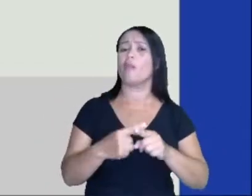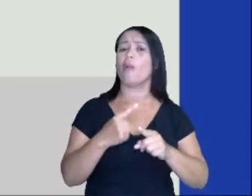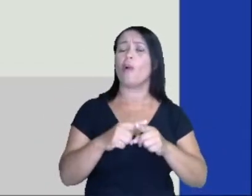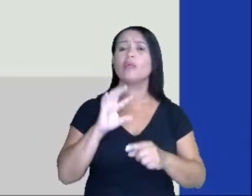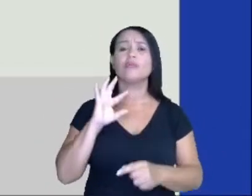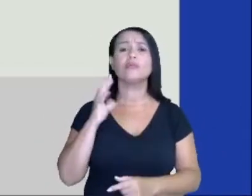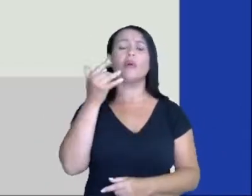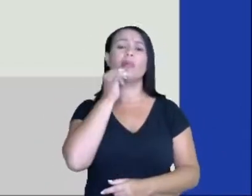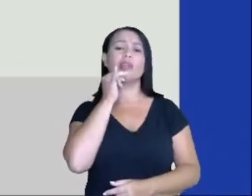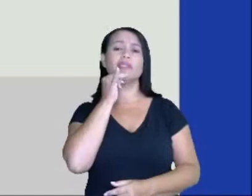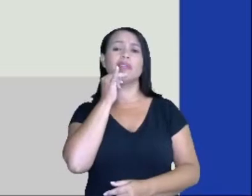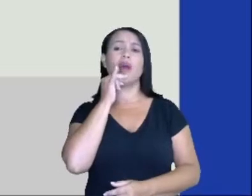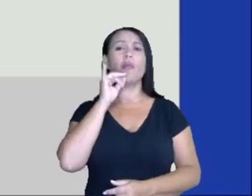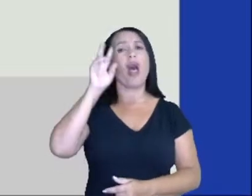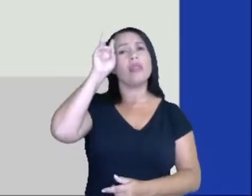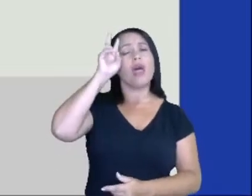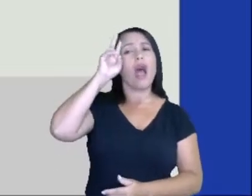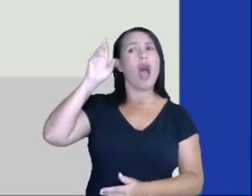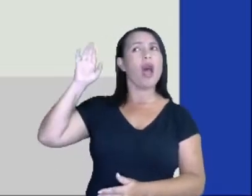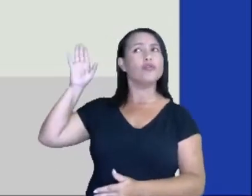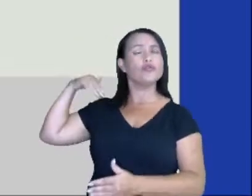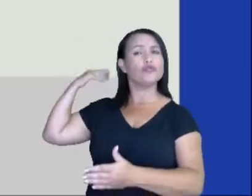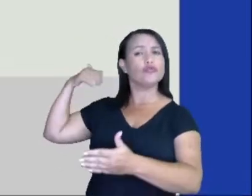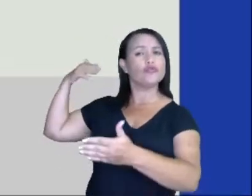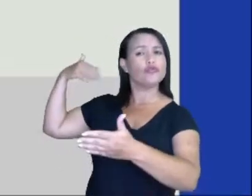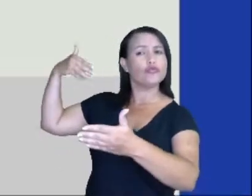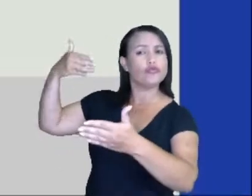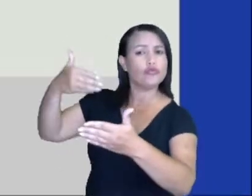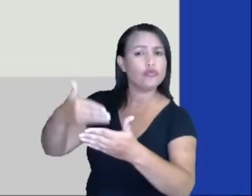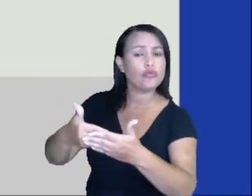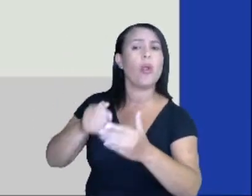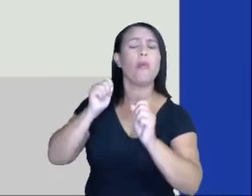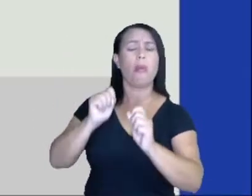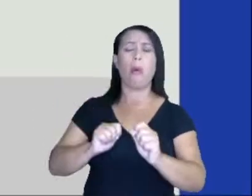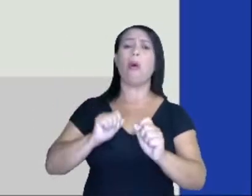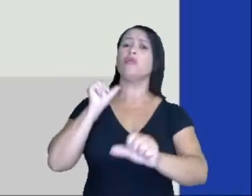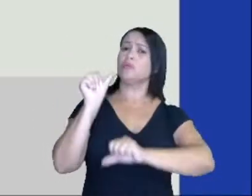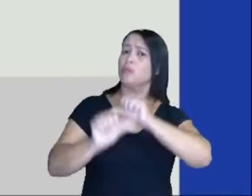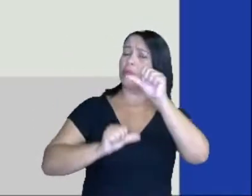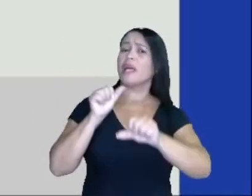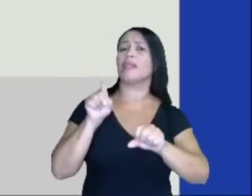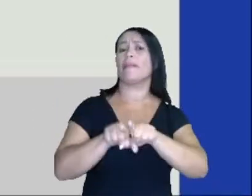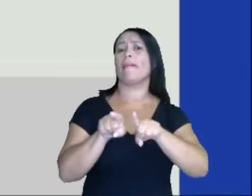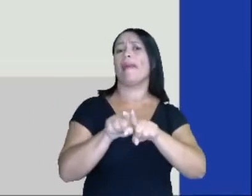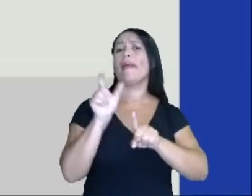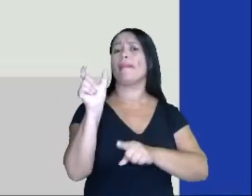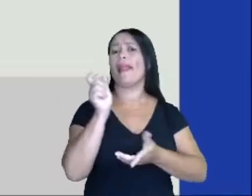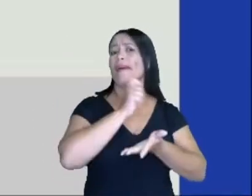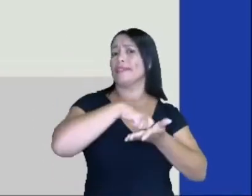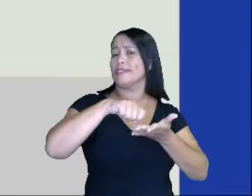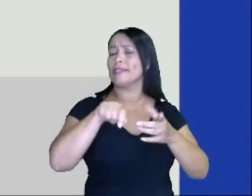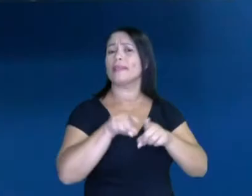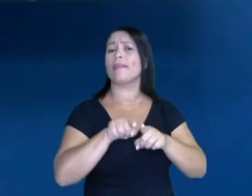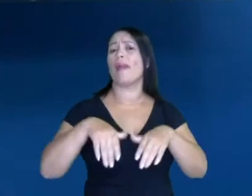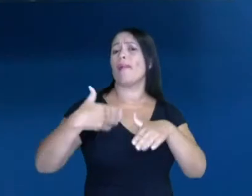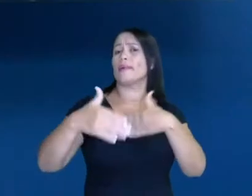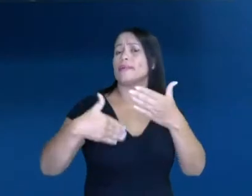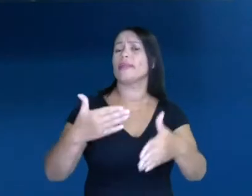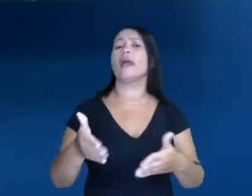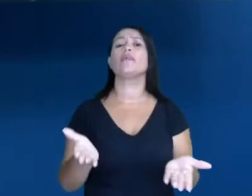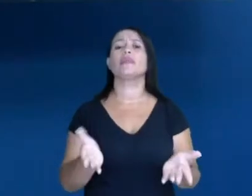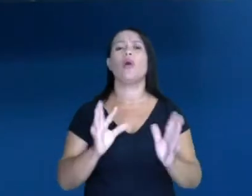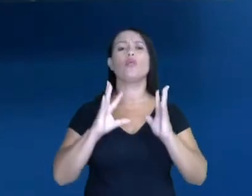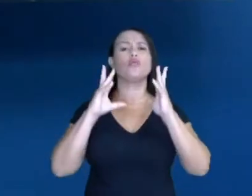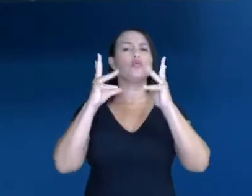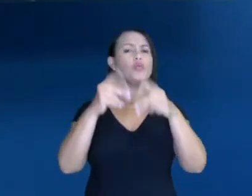questões históricas, ou seja, a língua, a escrita das palavras, ela pode mudar por conta do tempo. Então, todos esses aspectos,